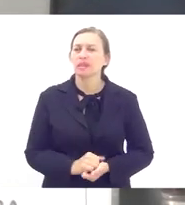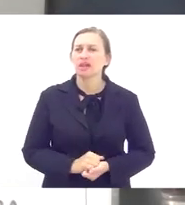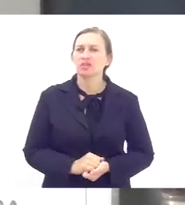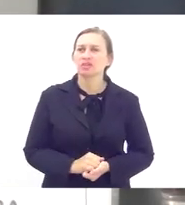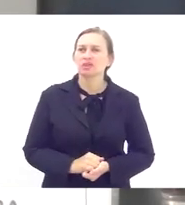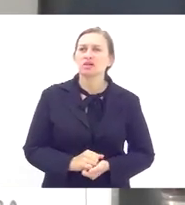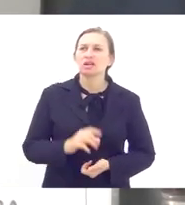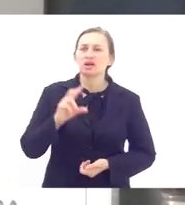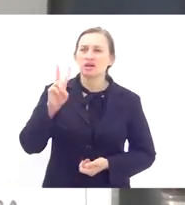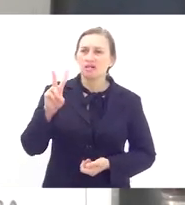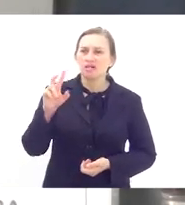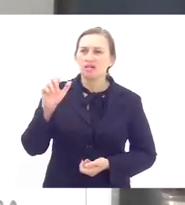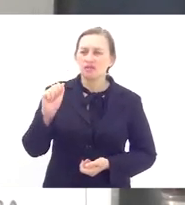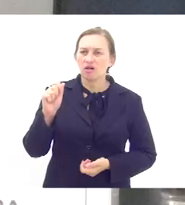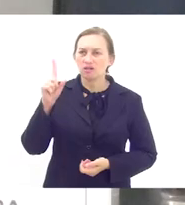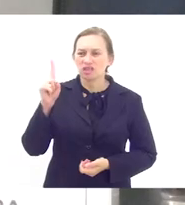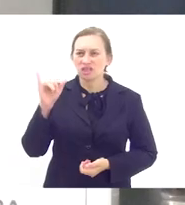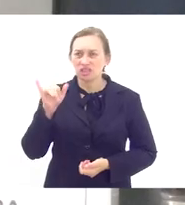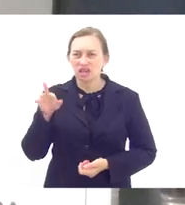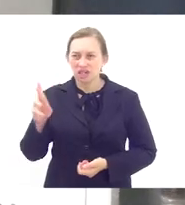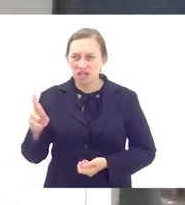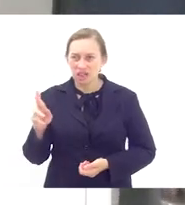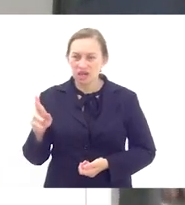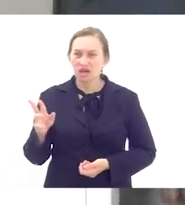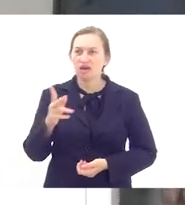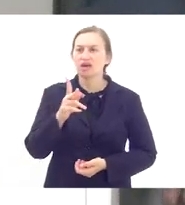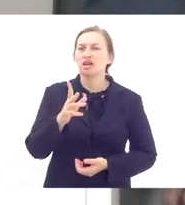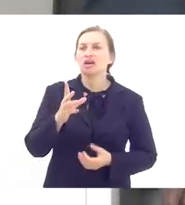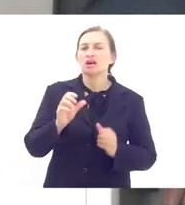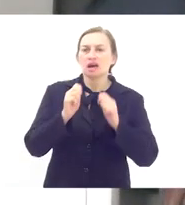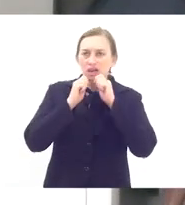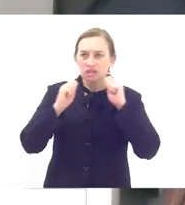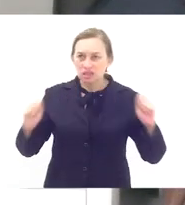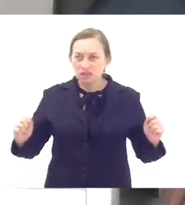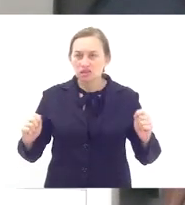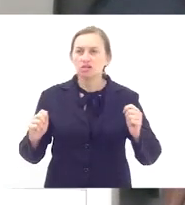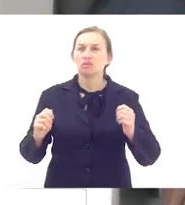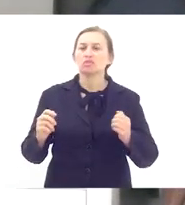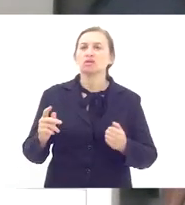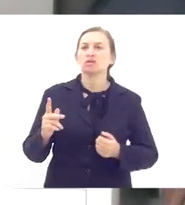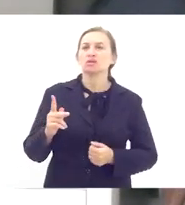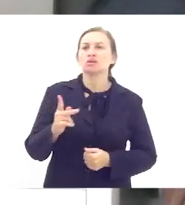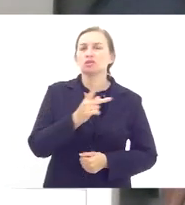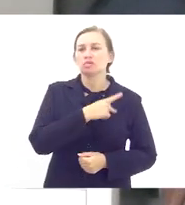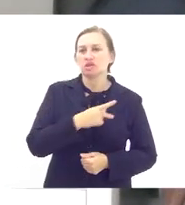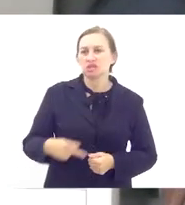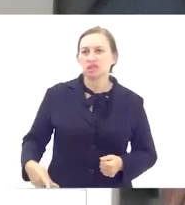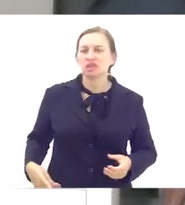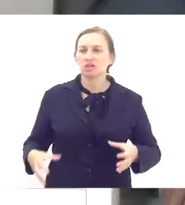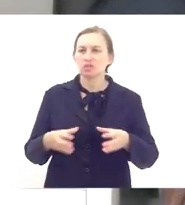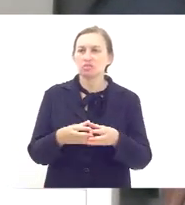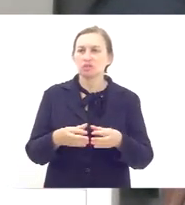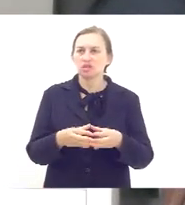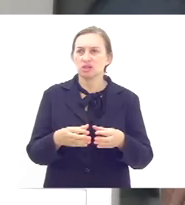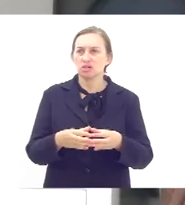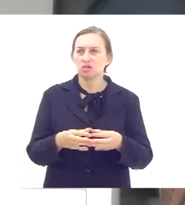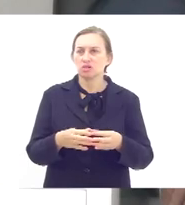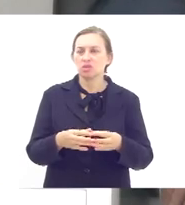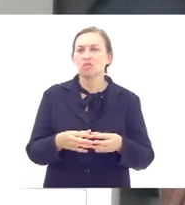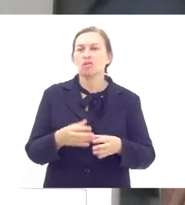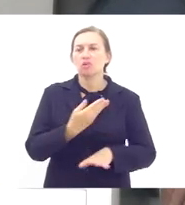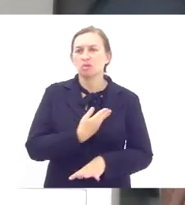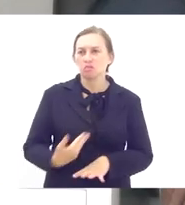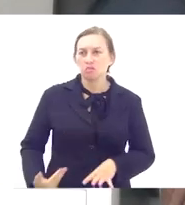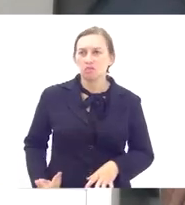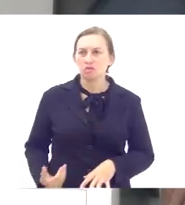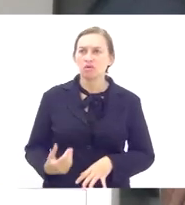senhor Valdinei Martins, assessor do presidente da Comissão de Segurança Pública, deputado Gualberto, e passar a palavra para o doutor Marcelo